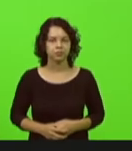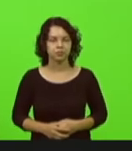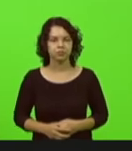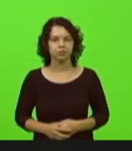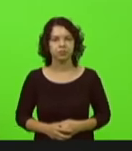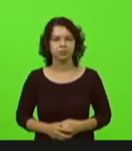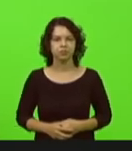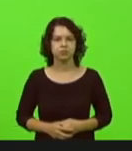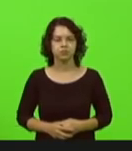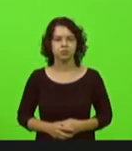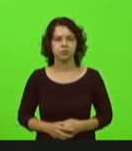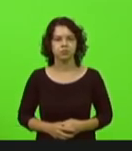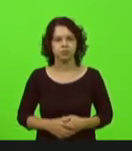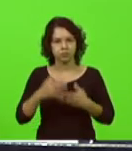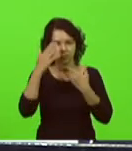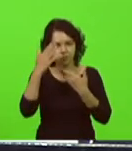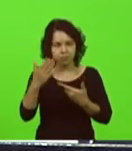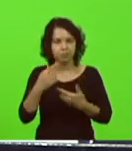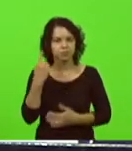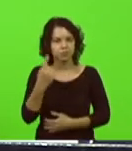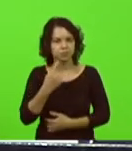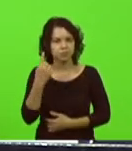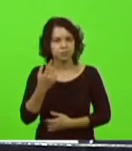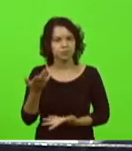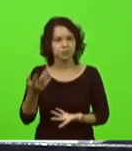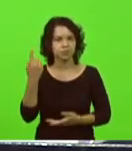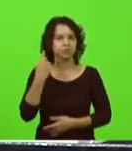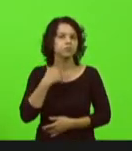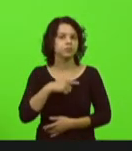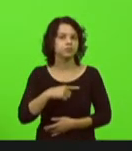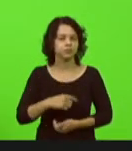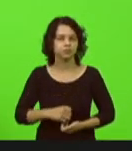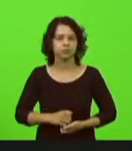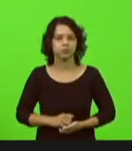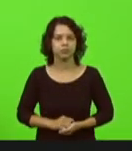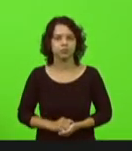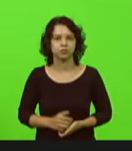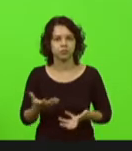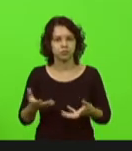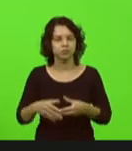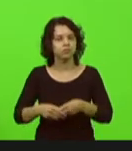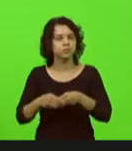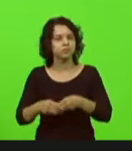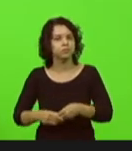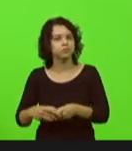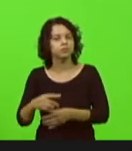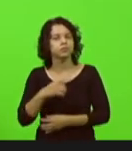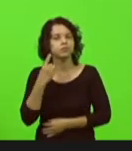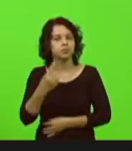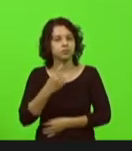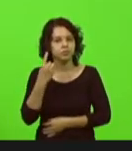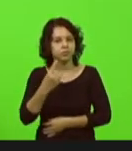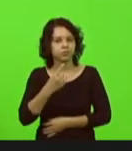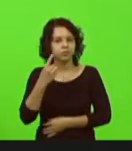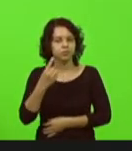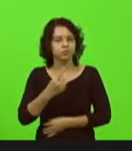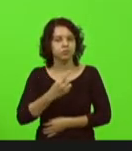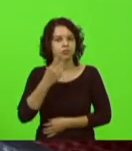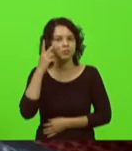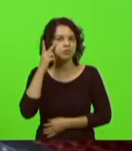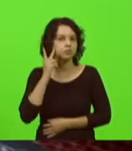Zuppo. Senhor presidente. Deputado Silvio Trevo. Me permite, pela ordem, apenas para cumprimentar o deputado Pedro César